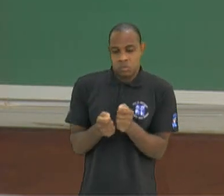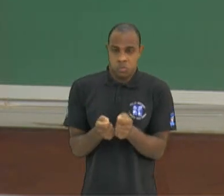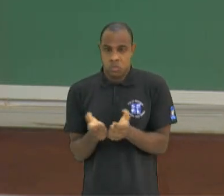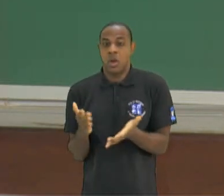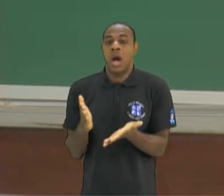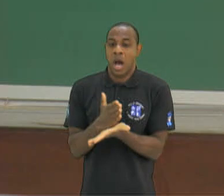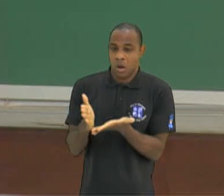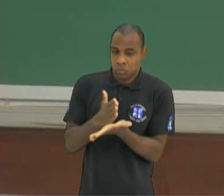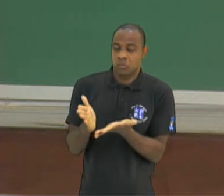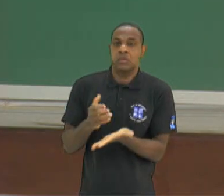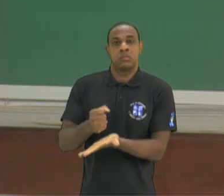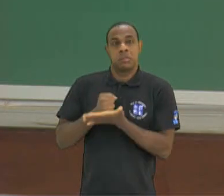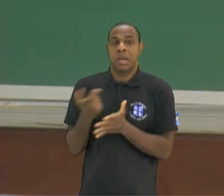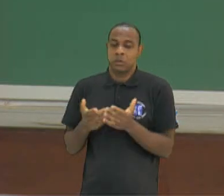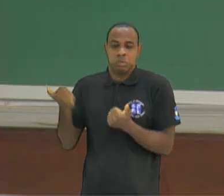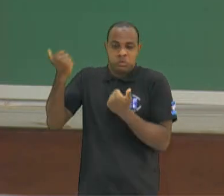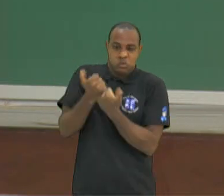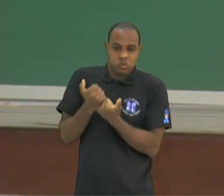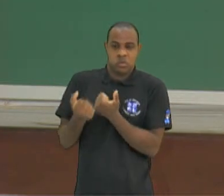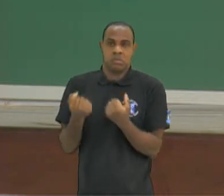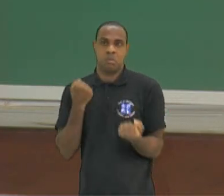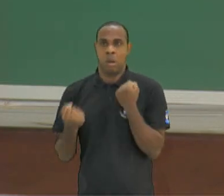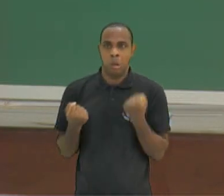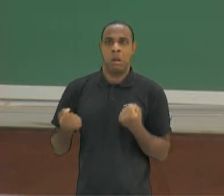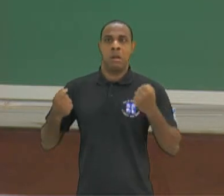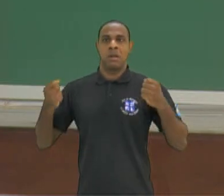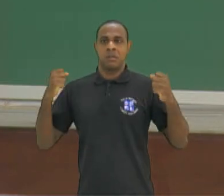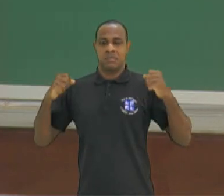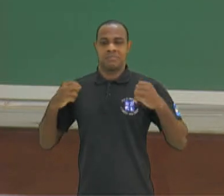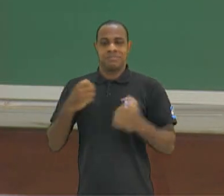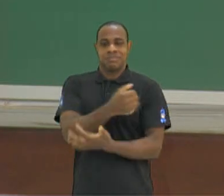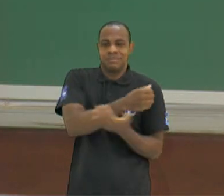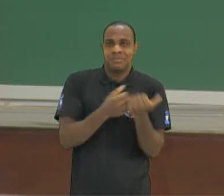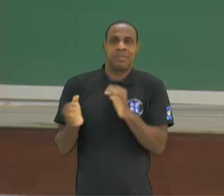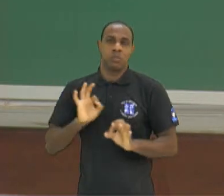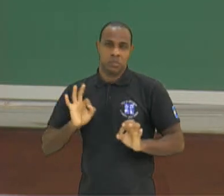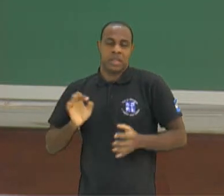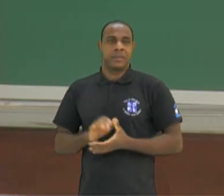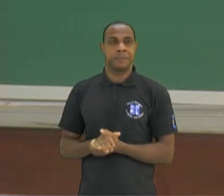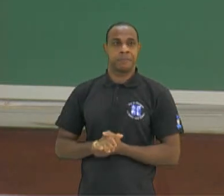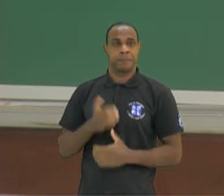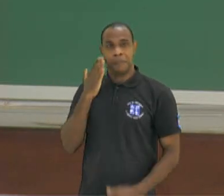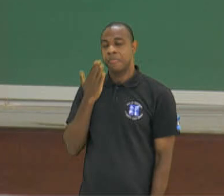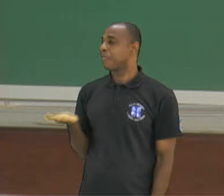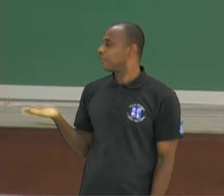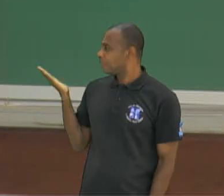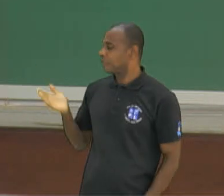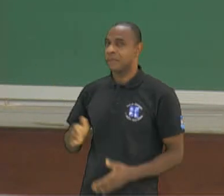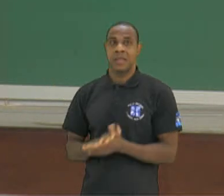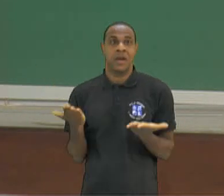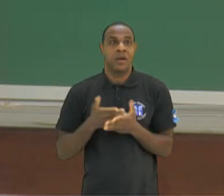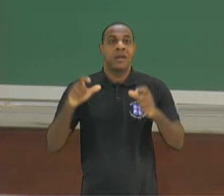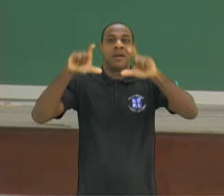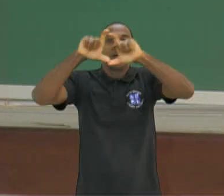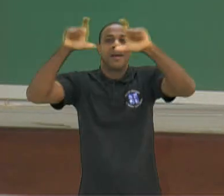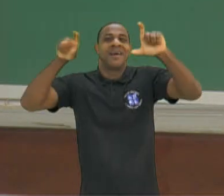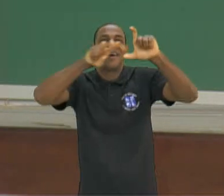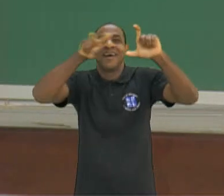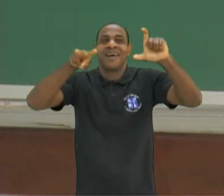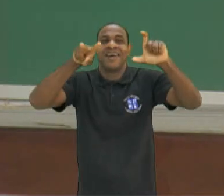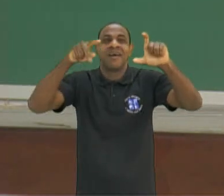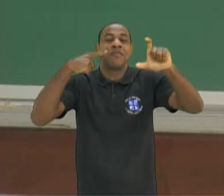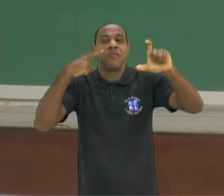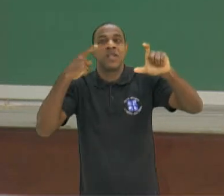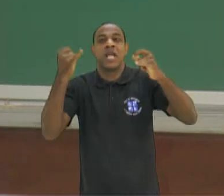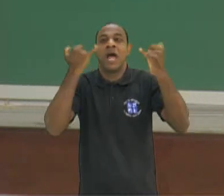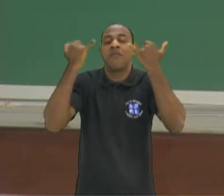deles substitui. Beleza? Check true or false. Então, de acordo com o nosso fragmento, vamos verificar